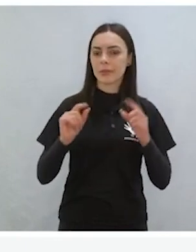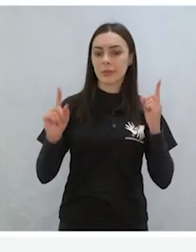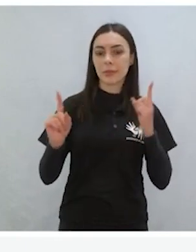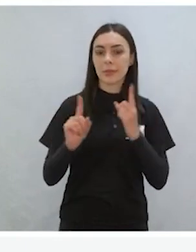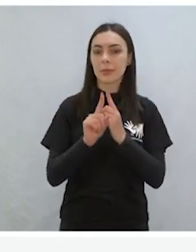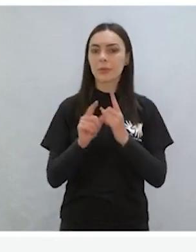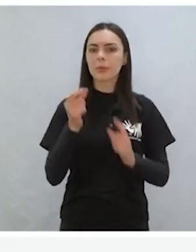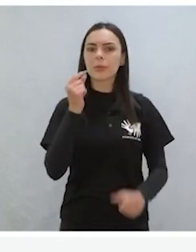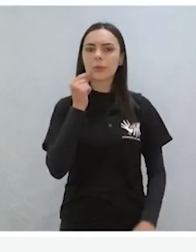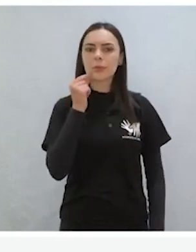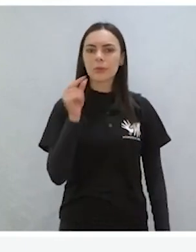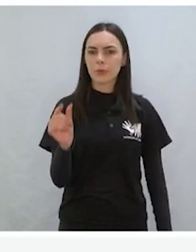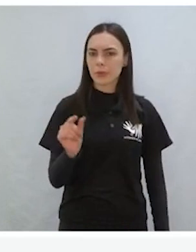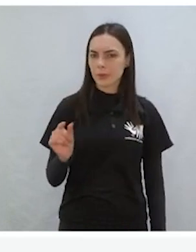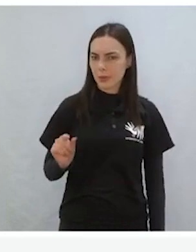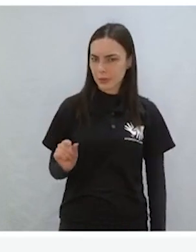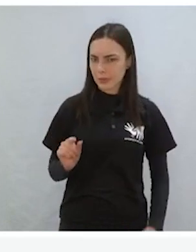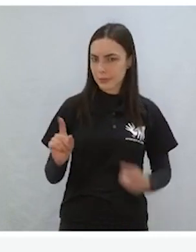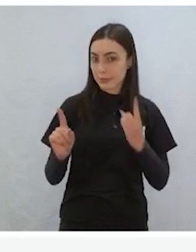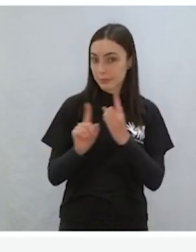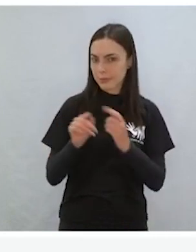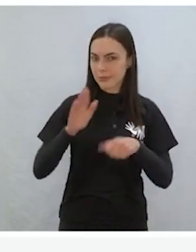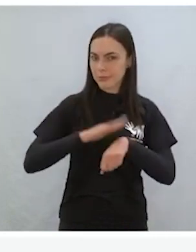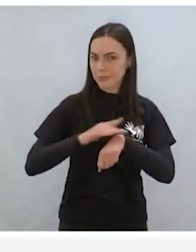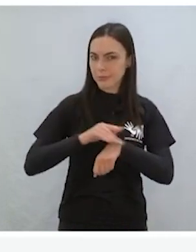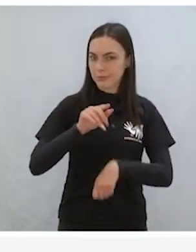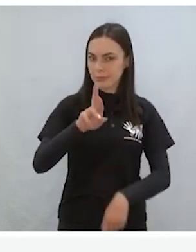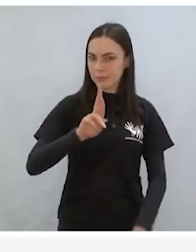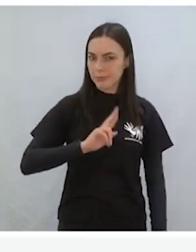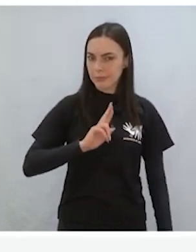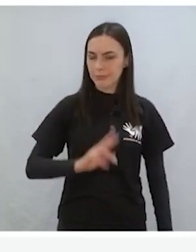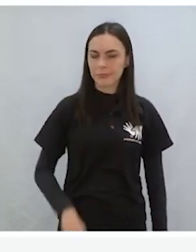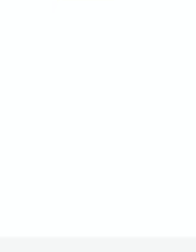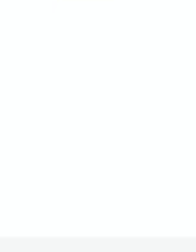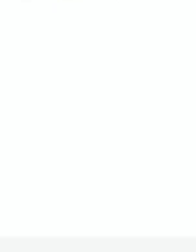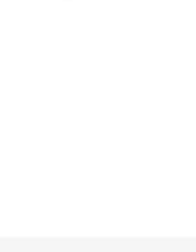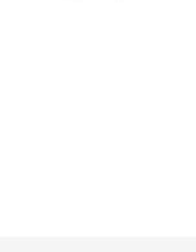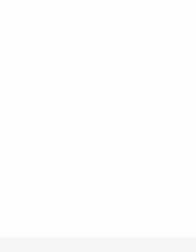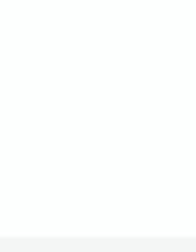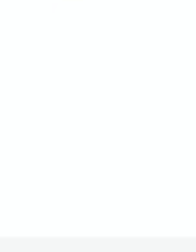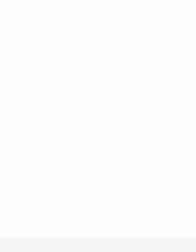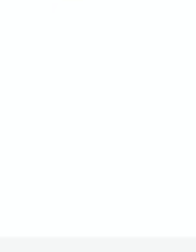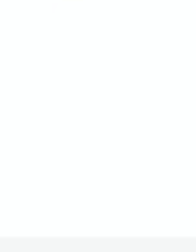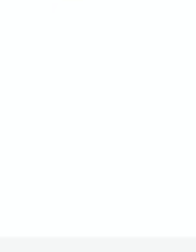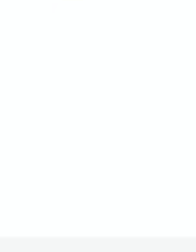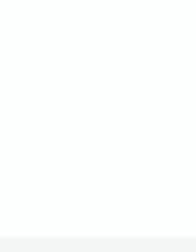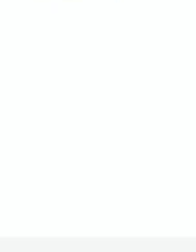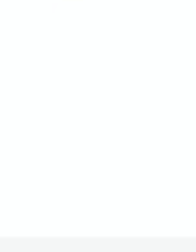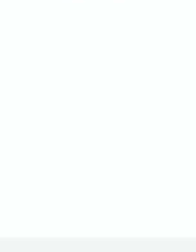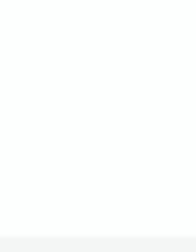encontrar onde está o rato. Tempo para vocês.